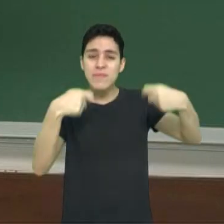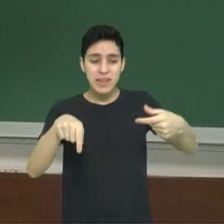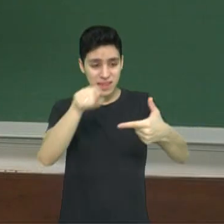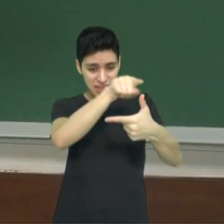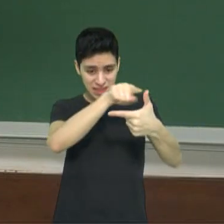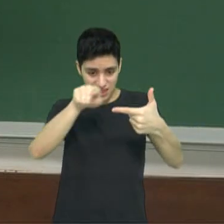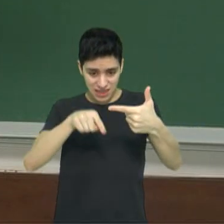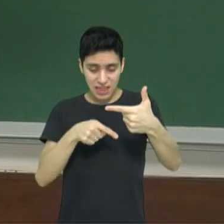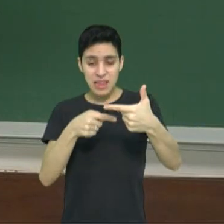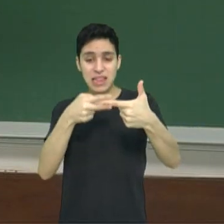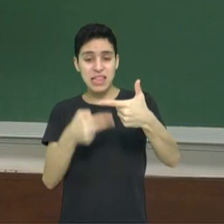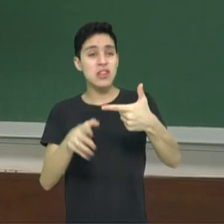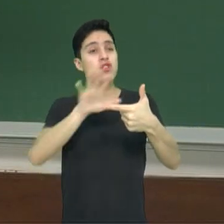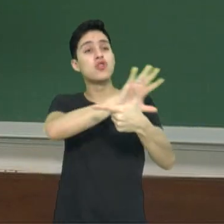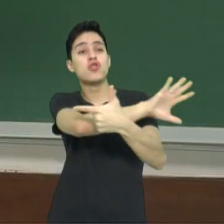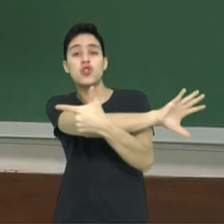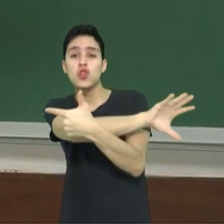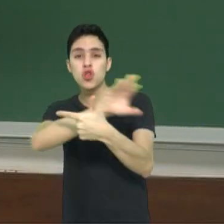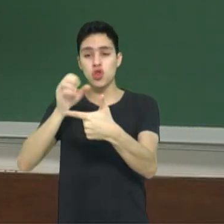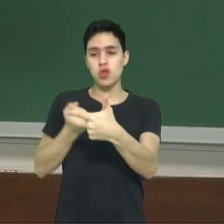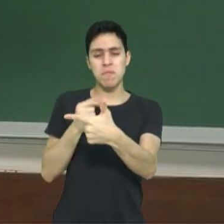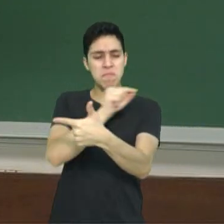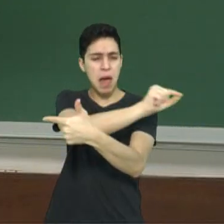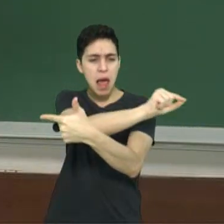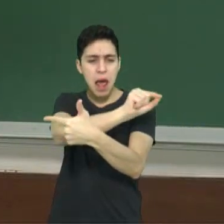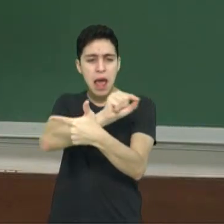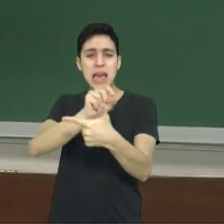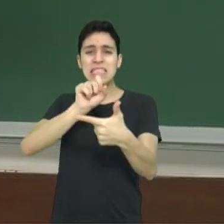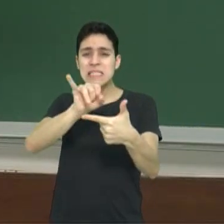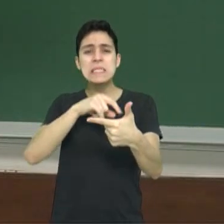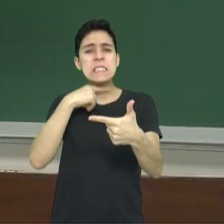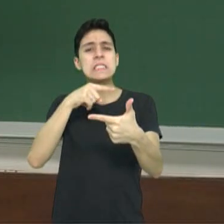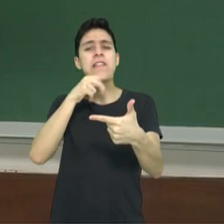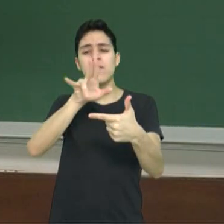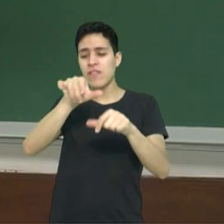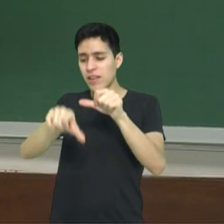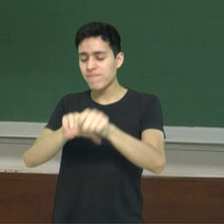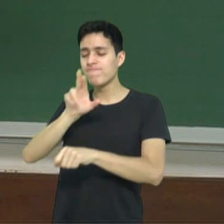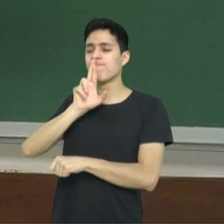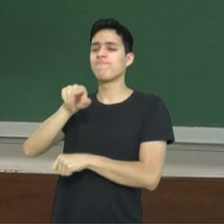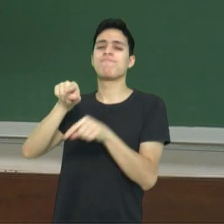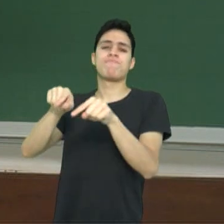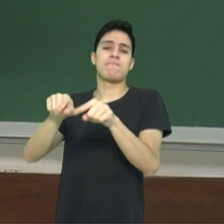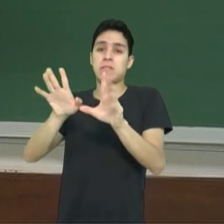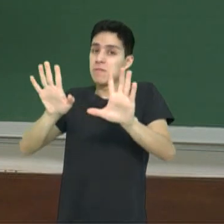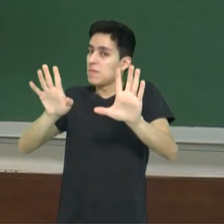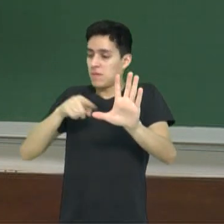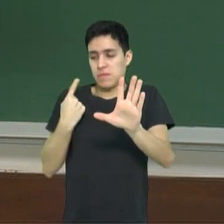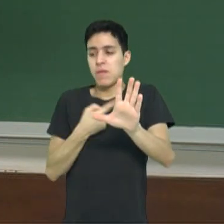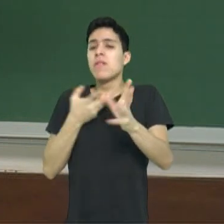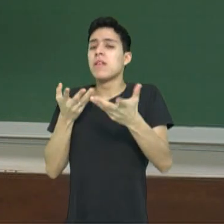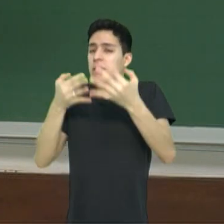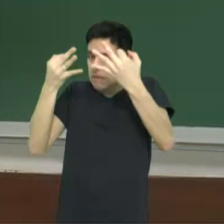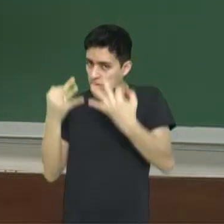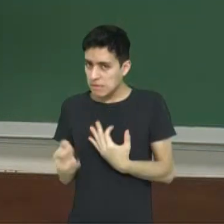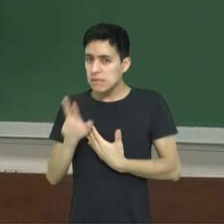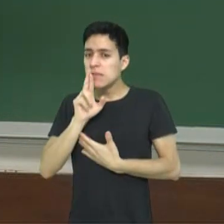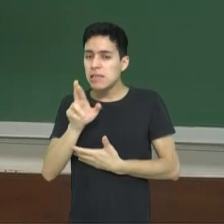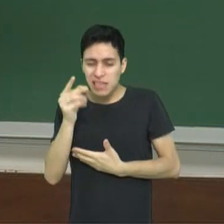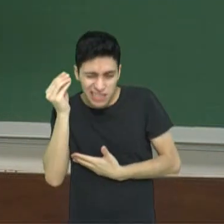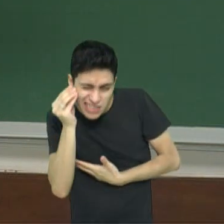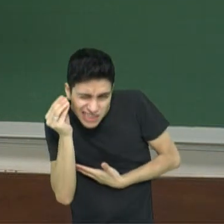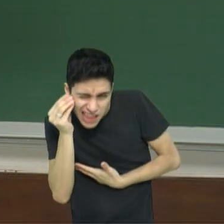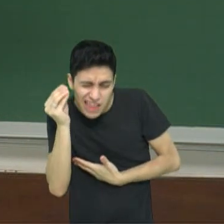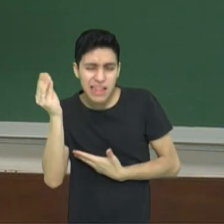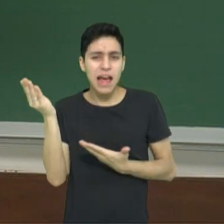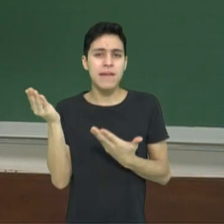equação inteira, tá bom? Por quê? Porque senão você vai alterar o resultado. E nós não queremos isso, ok? Nós vamos